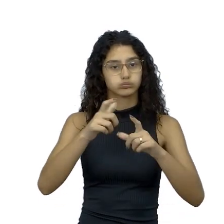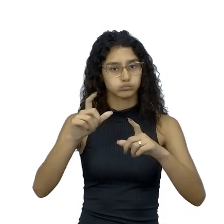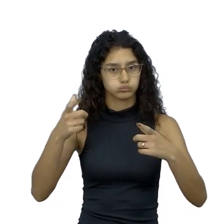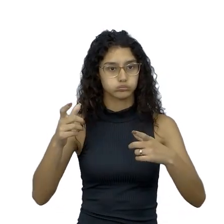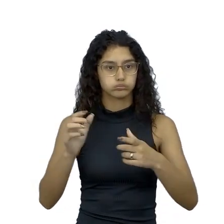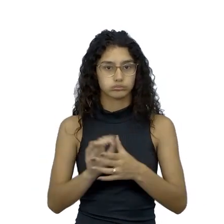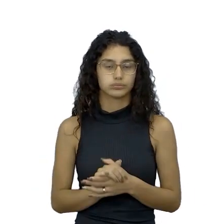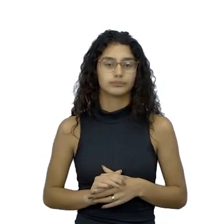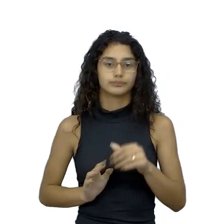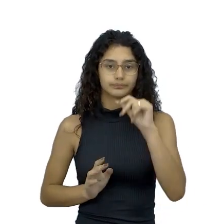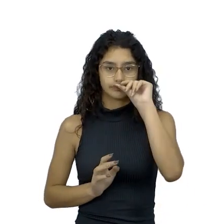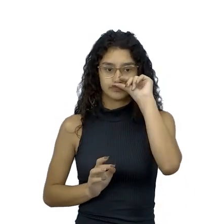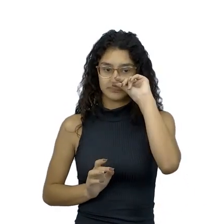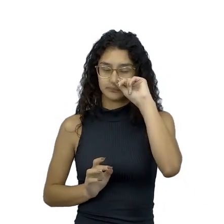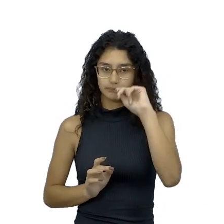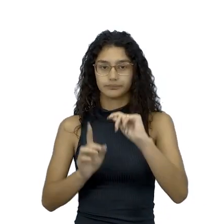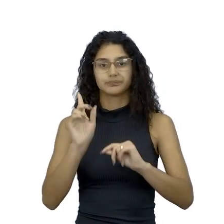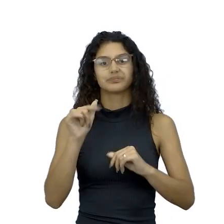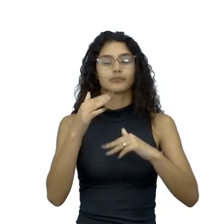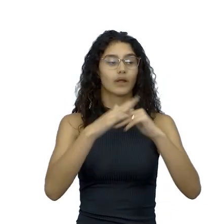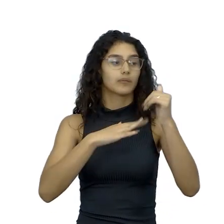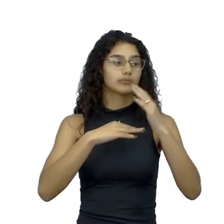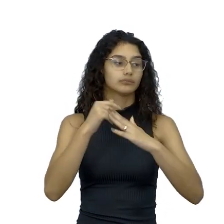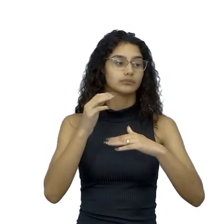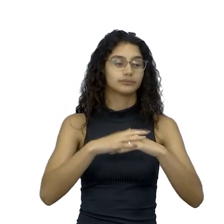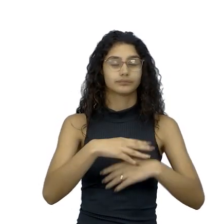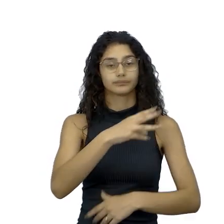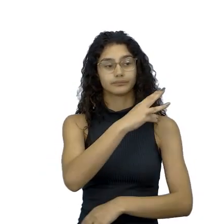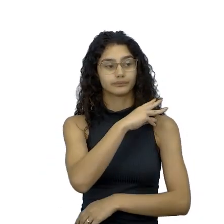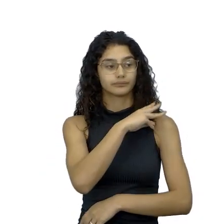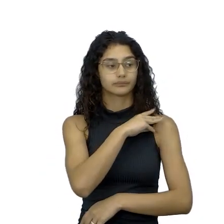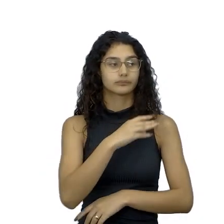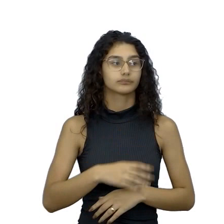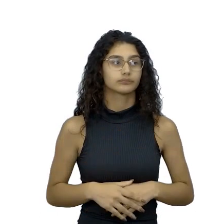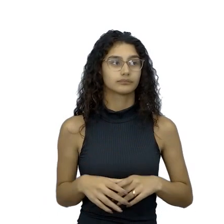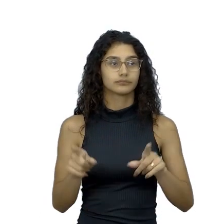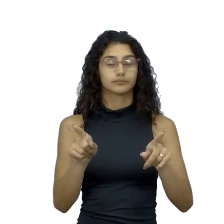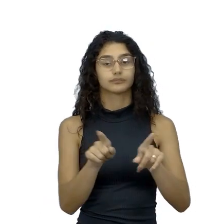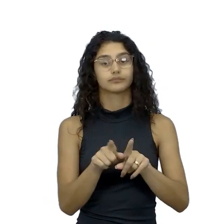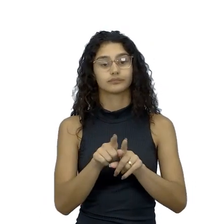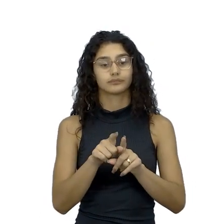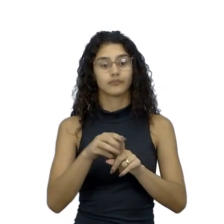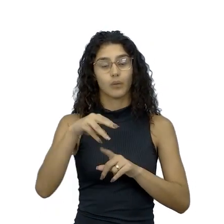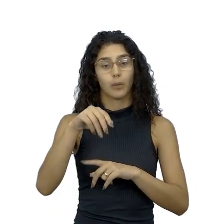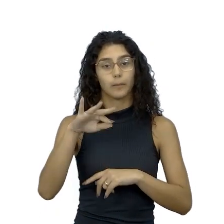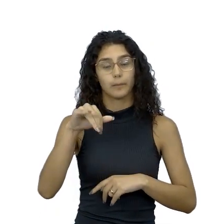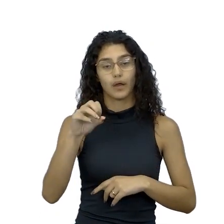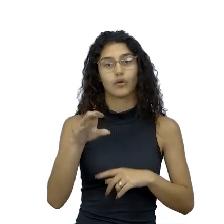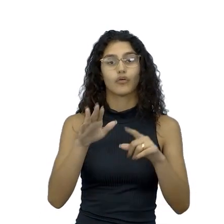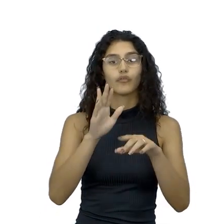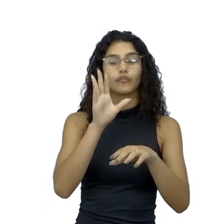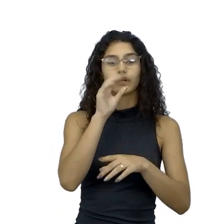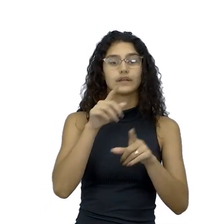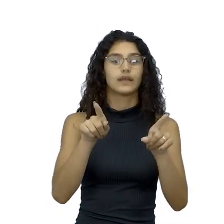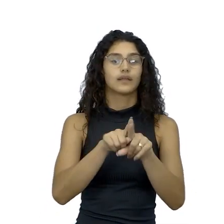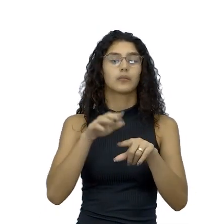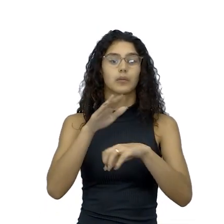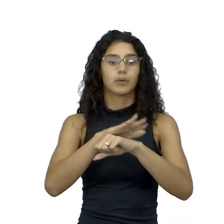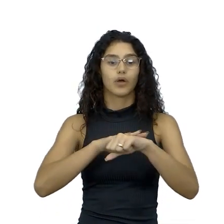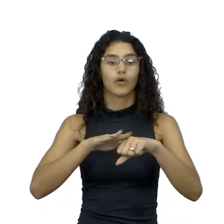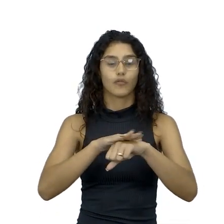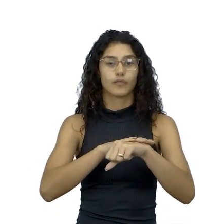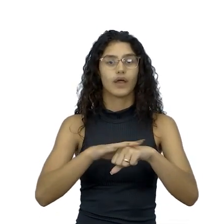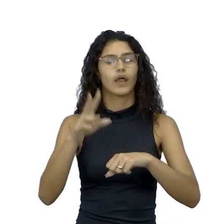cada grandeza, tá? Essa é a habilidade da terceira série. E o Márcio vai então fazer uma conversa,